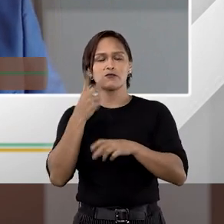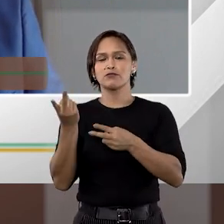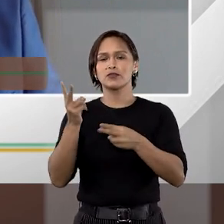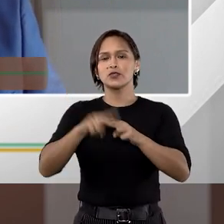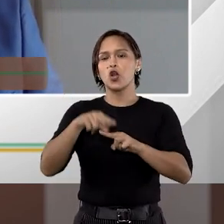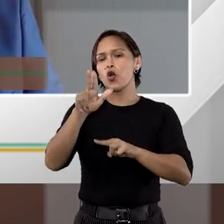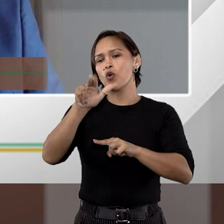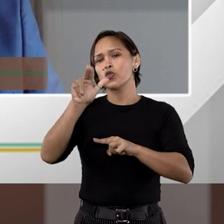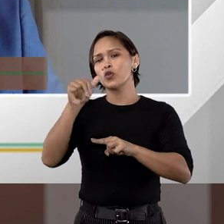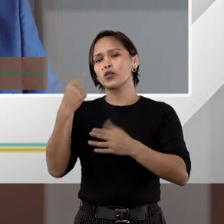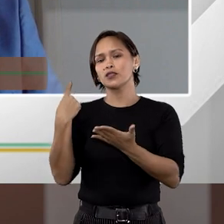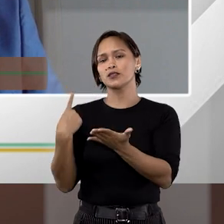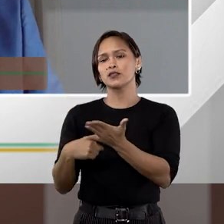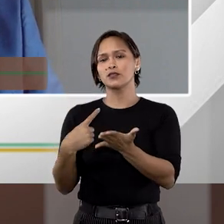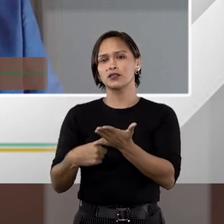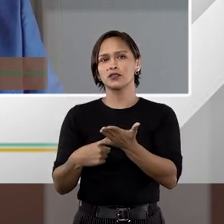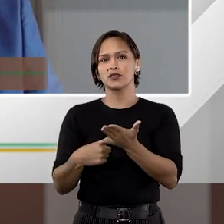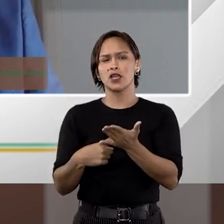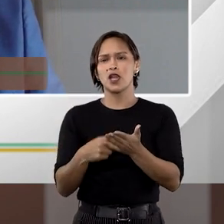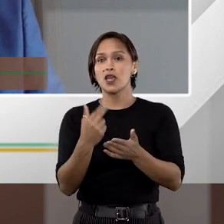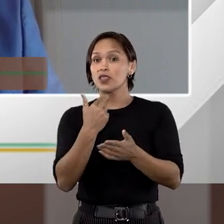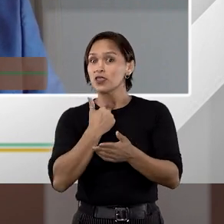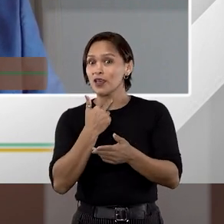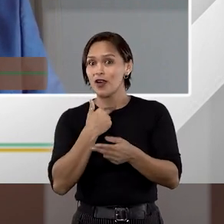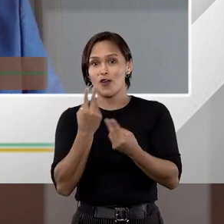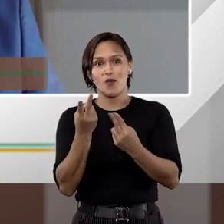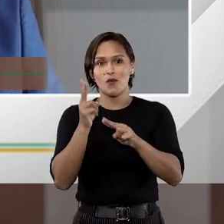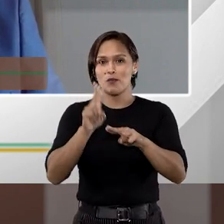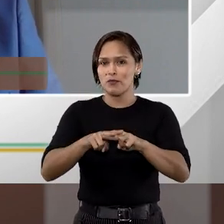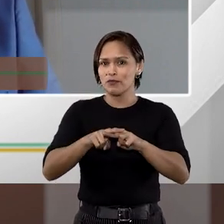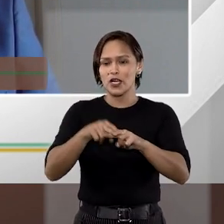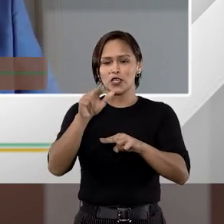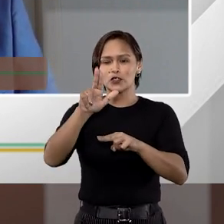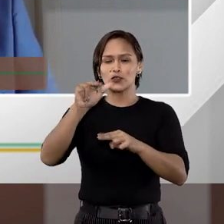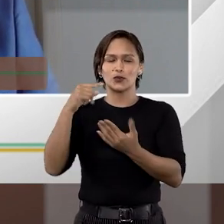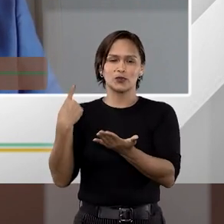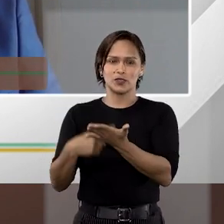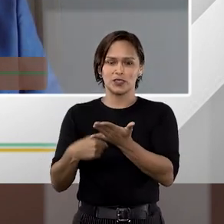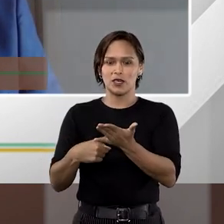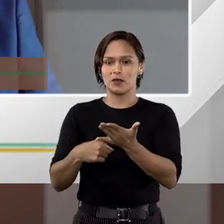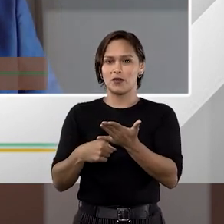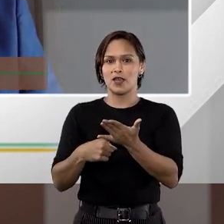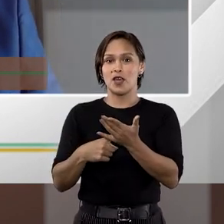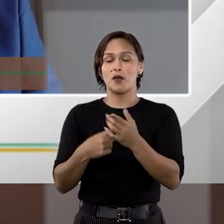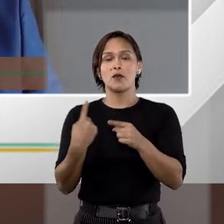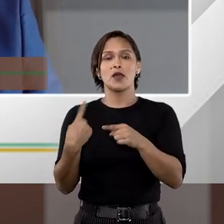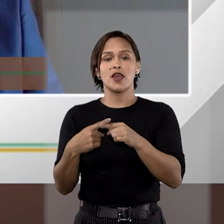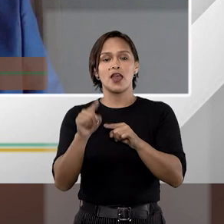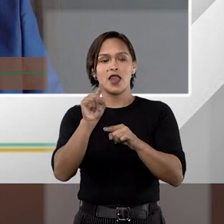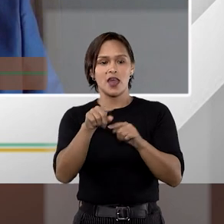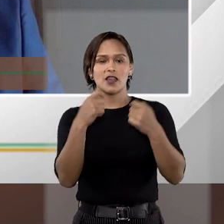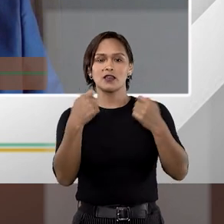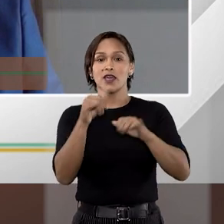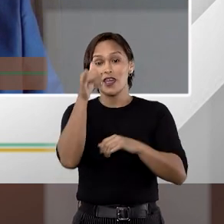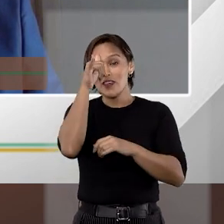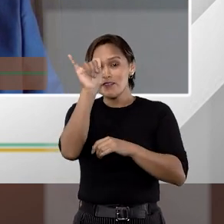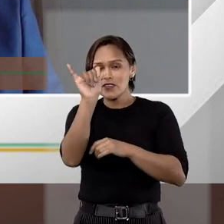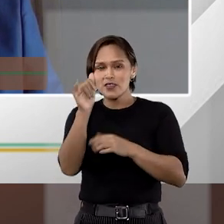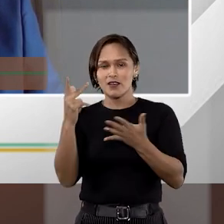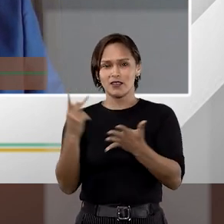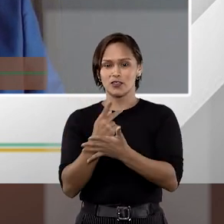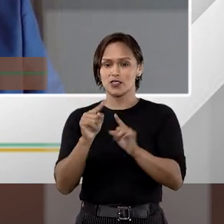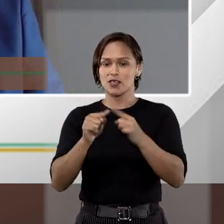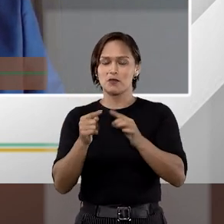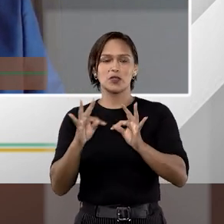prisão nunca Será aplicado Então não podemos dizer que a visão nunca ser aplicada pelo jecrim ela deve ser